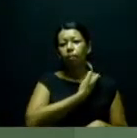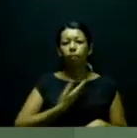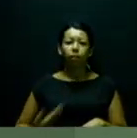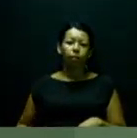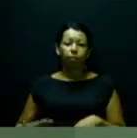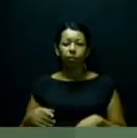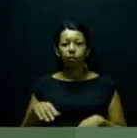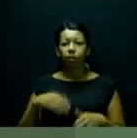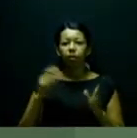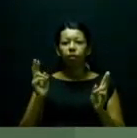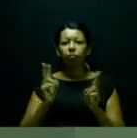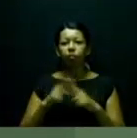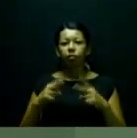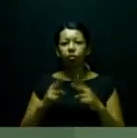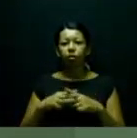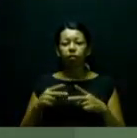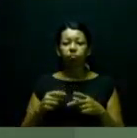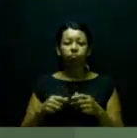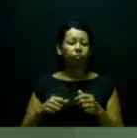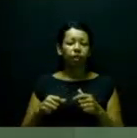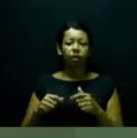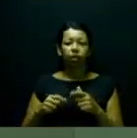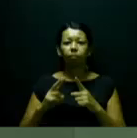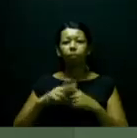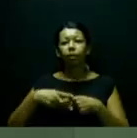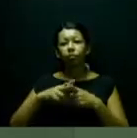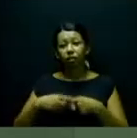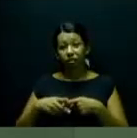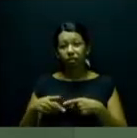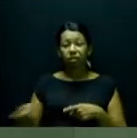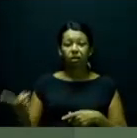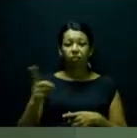secretaria de manutenção com recursos próprios, não tem